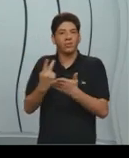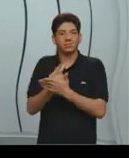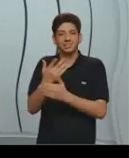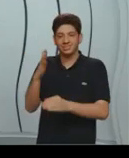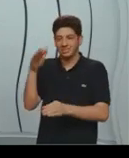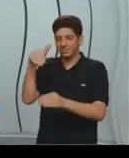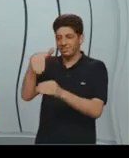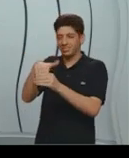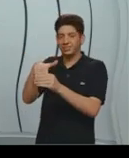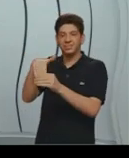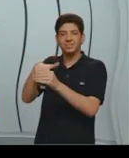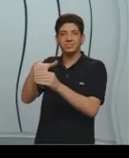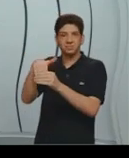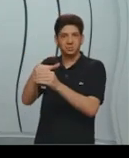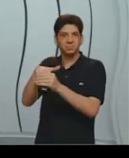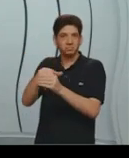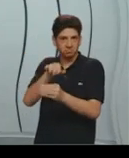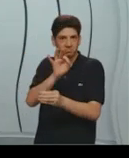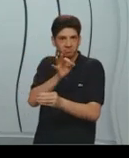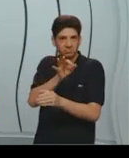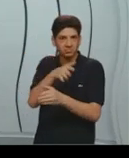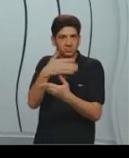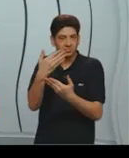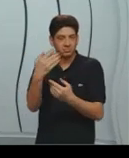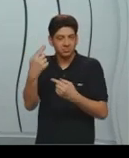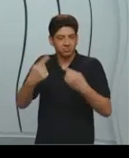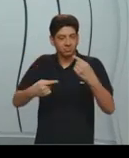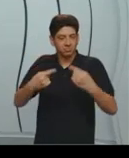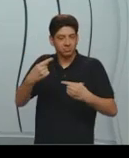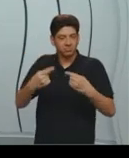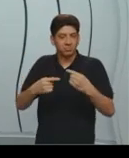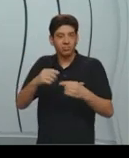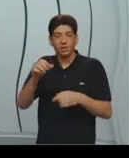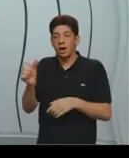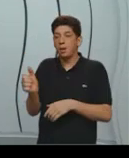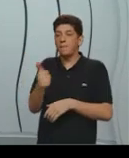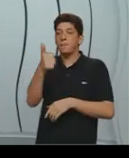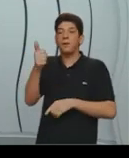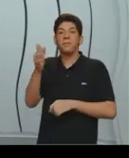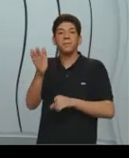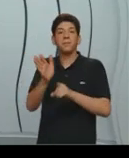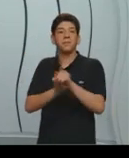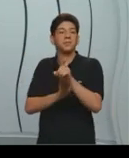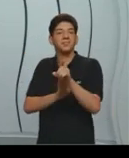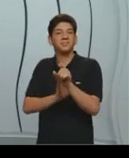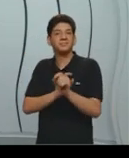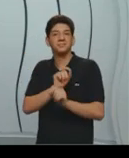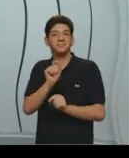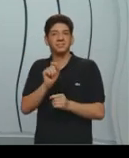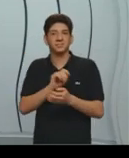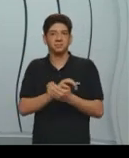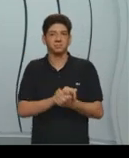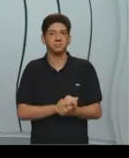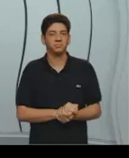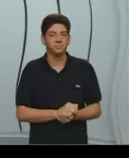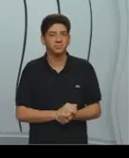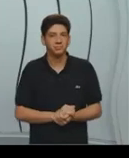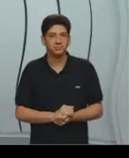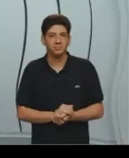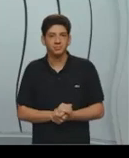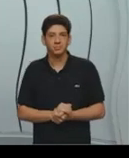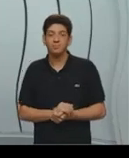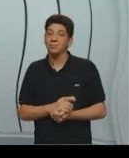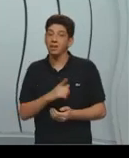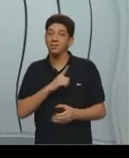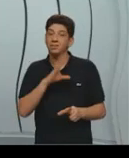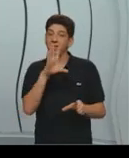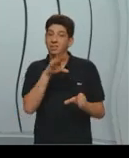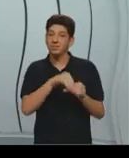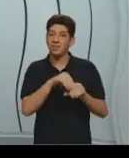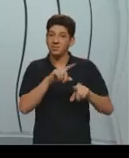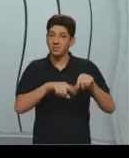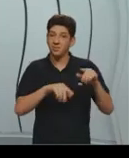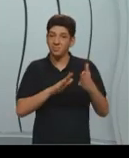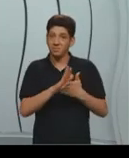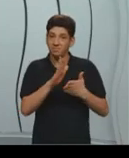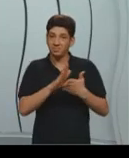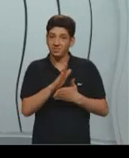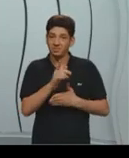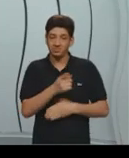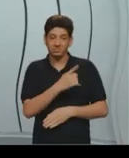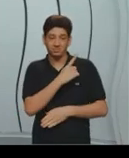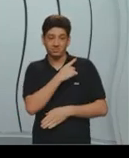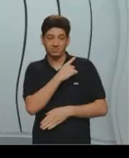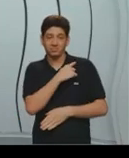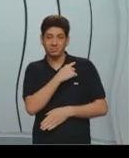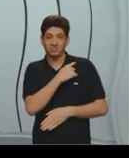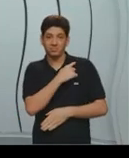como é que funciona, né? E para discutir isso, a primeira pergunta que eu tenho para vocês é o seguinte, que a pergunta inclusive estava no PET 1 do terceiro ano, que é